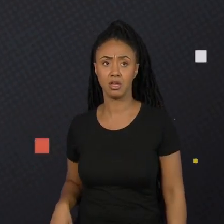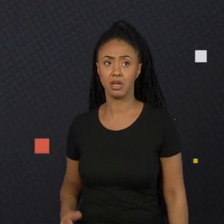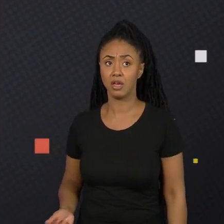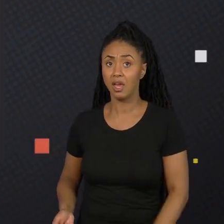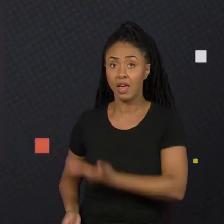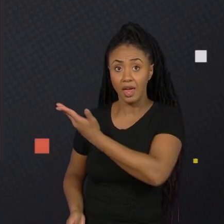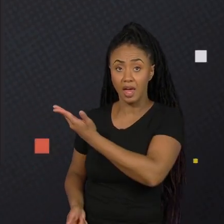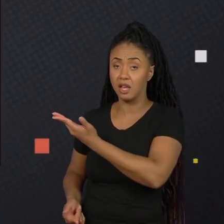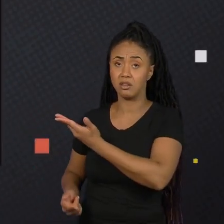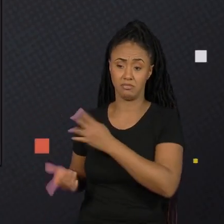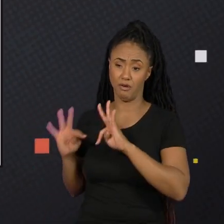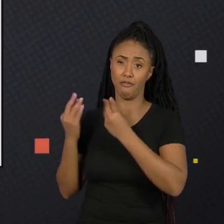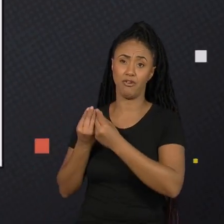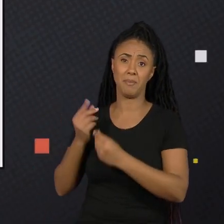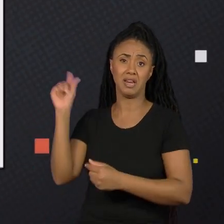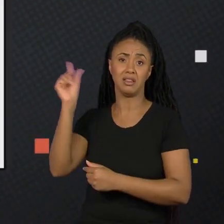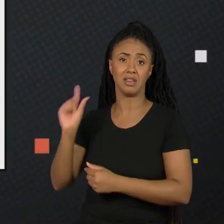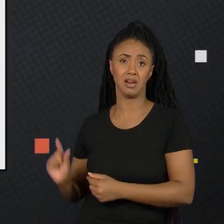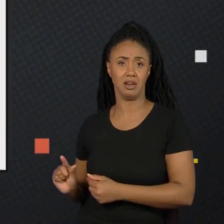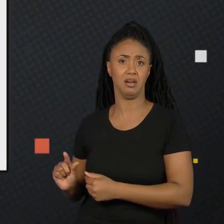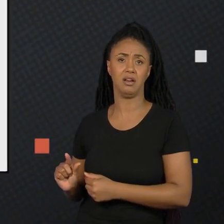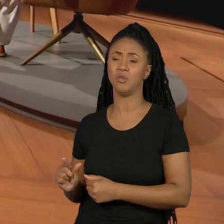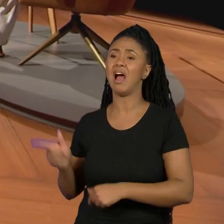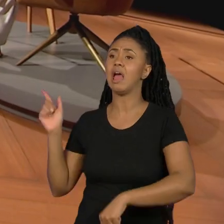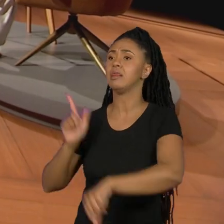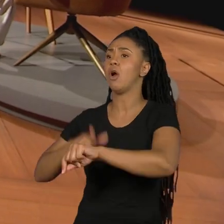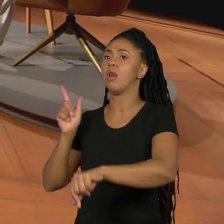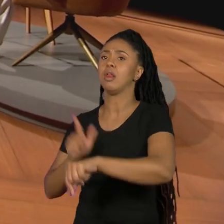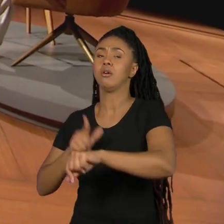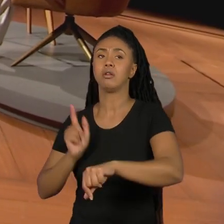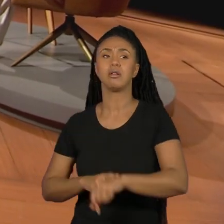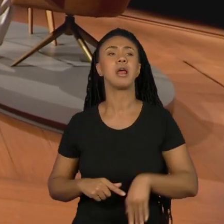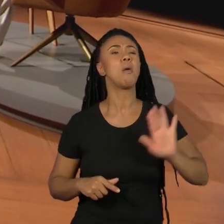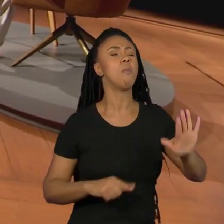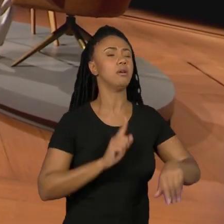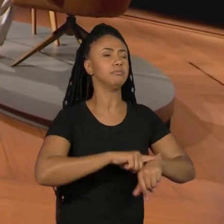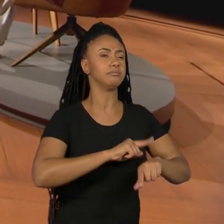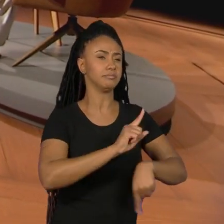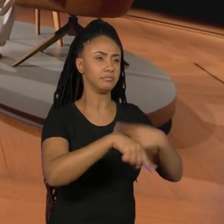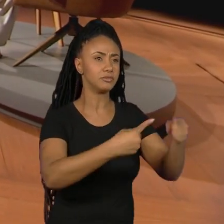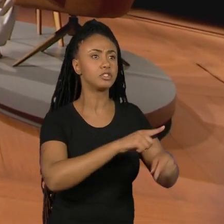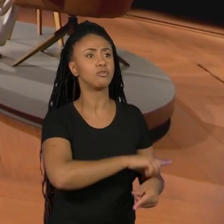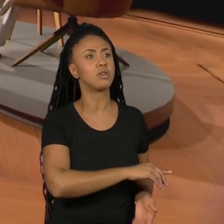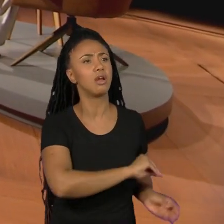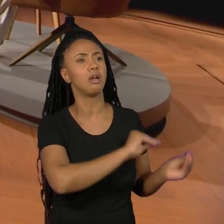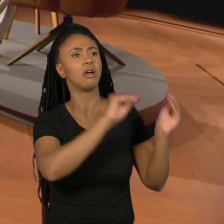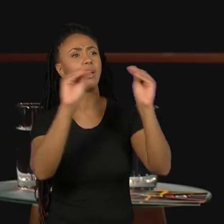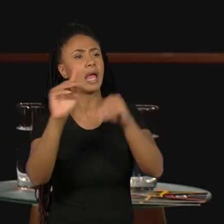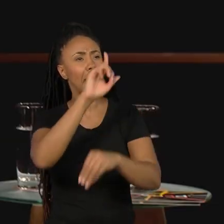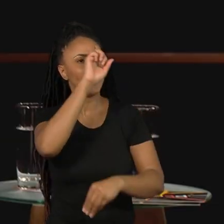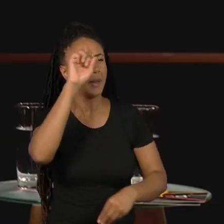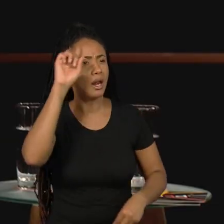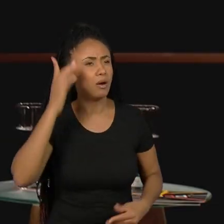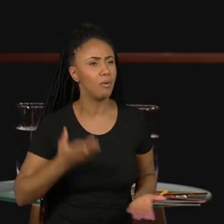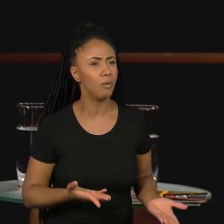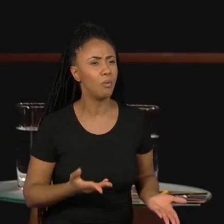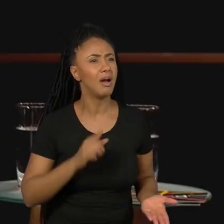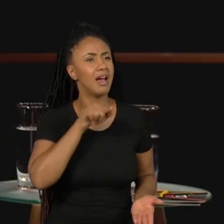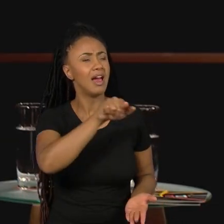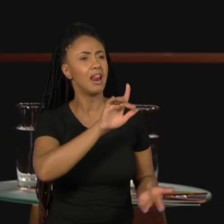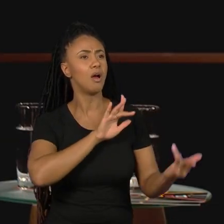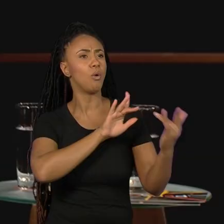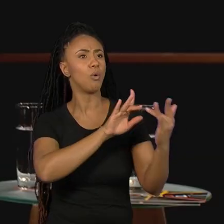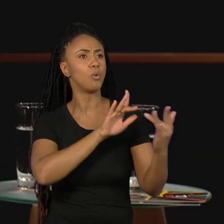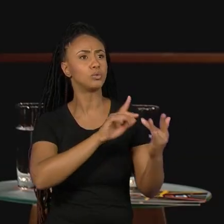foi importantíssimo. E na minha formação. Agora, tempos depois você vai morar em Milão. E aí você diz que o contato com